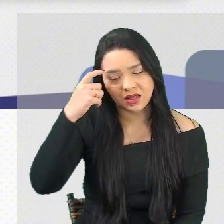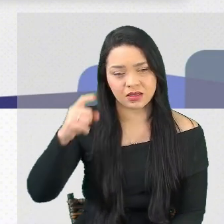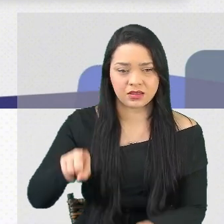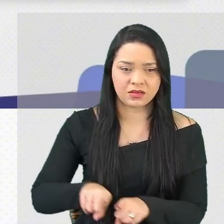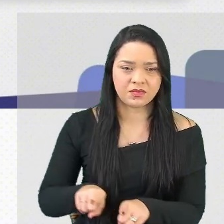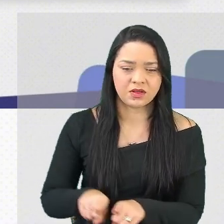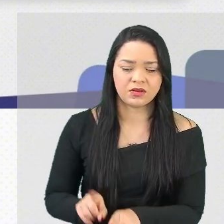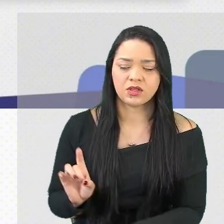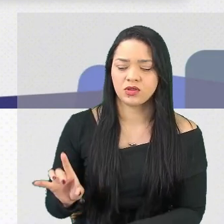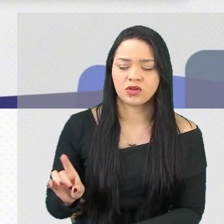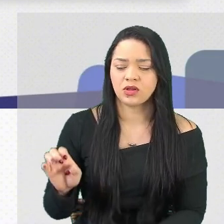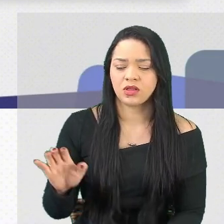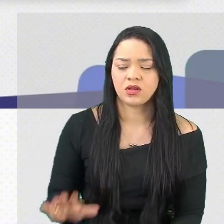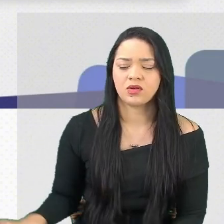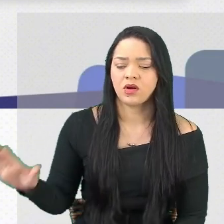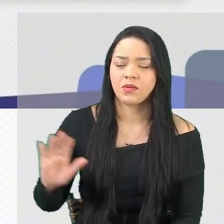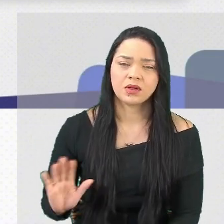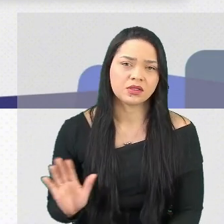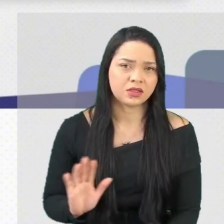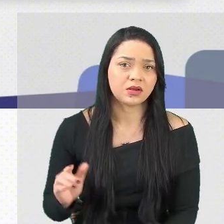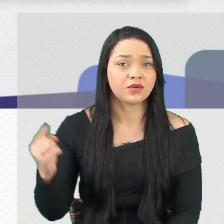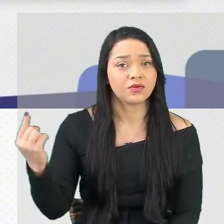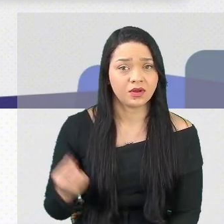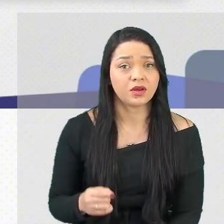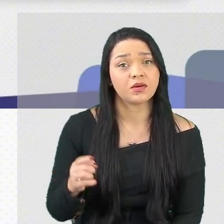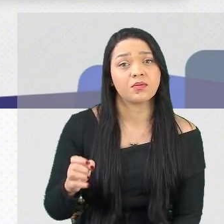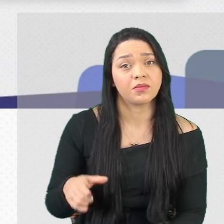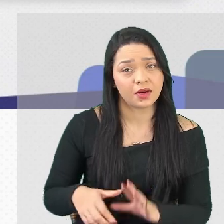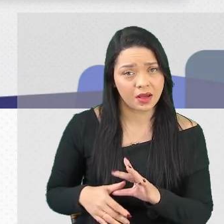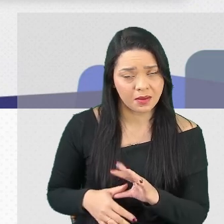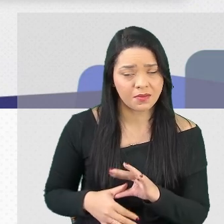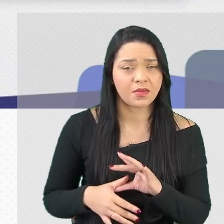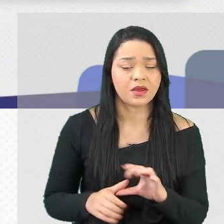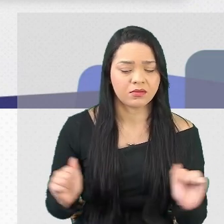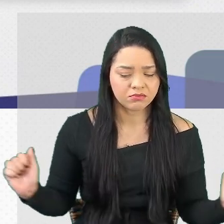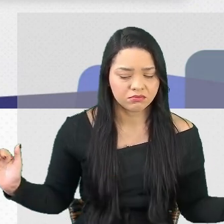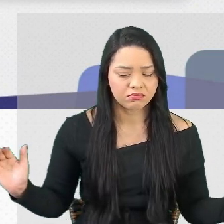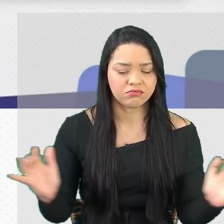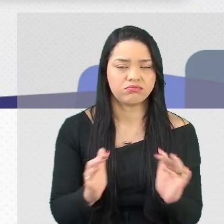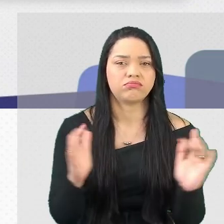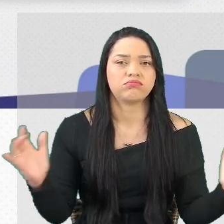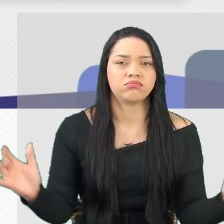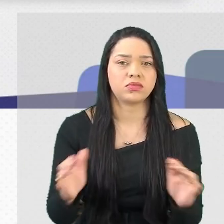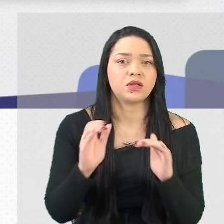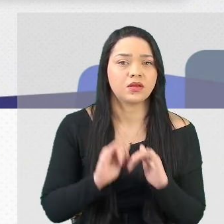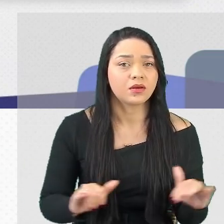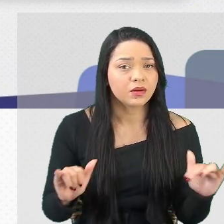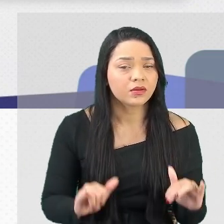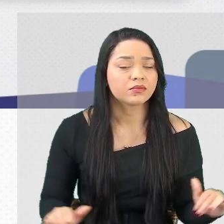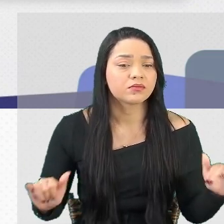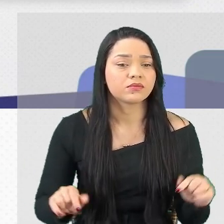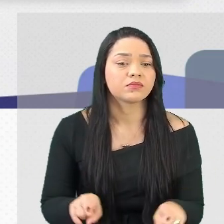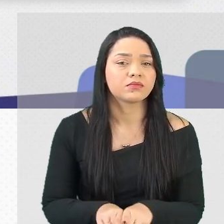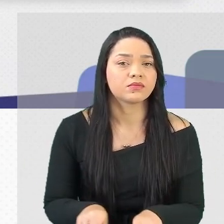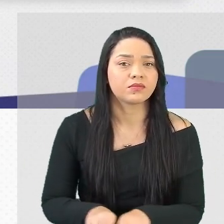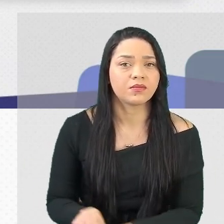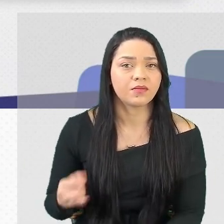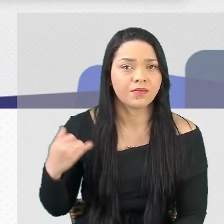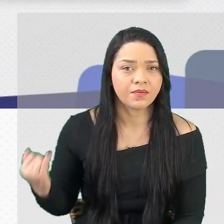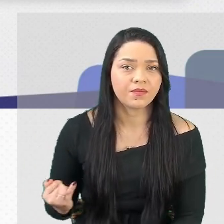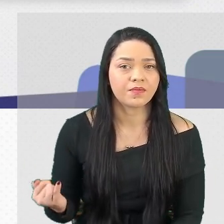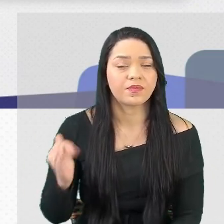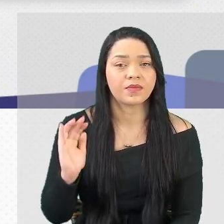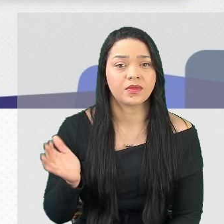ficaram lá na Europa, elas vieram para a América, elas circularam e vão ser fundamentais, ali o que eu até